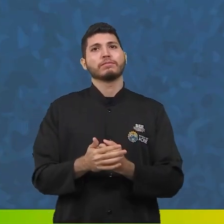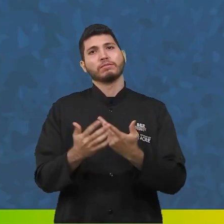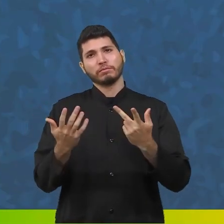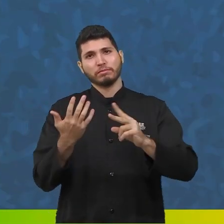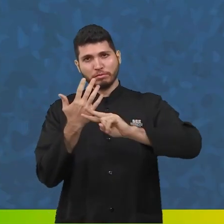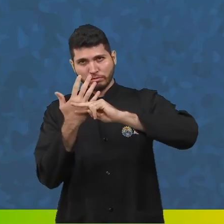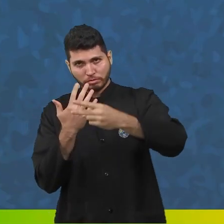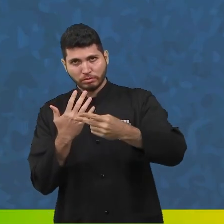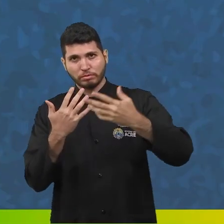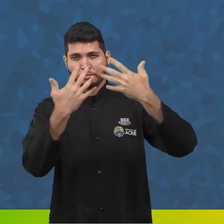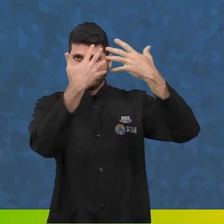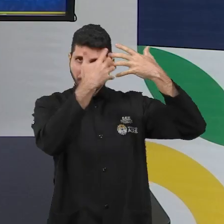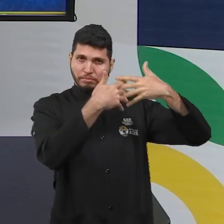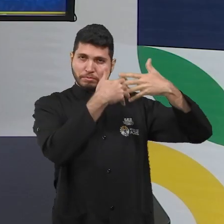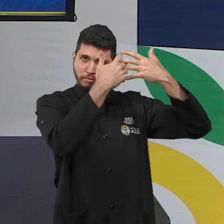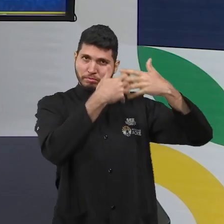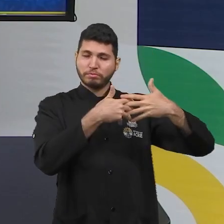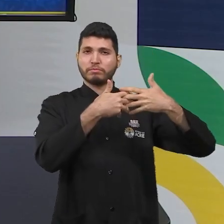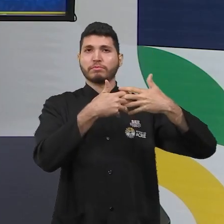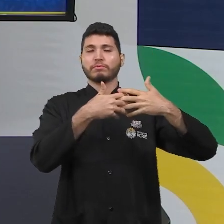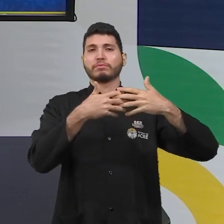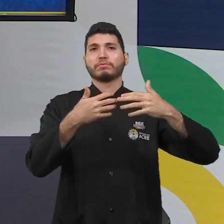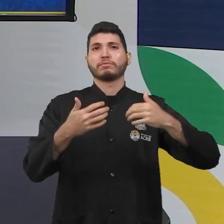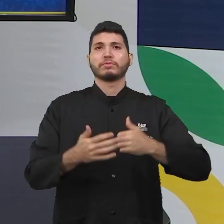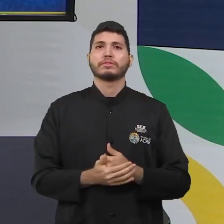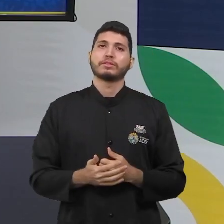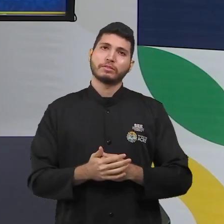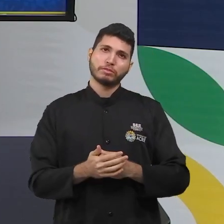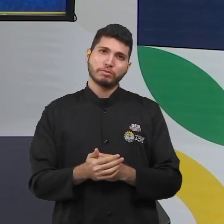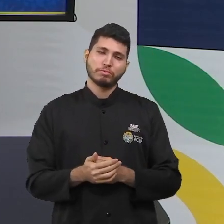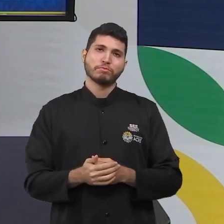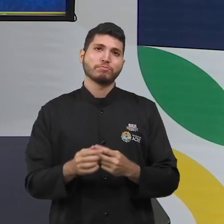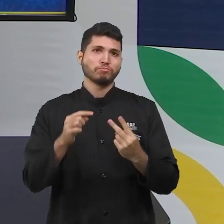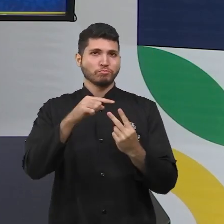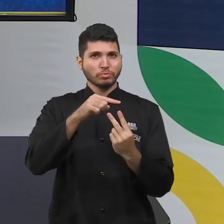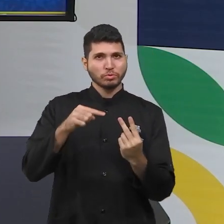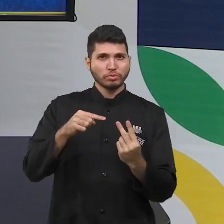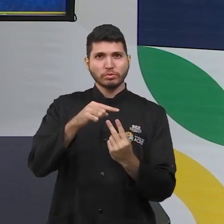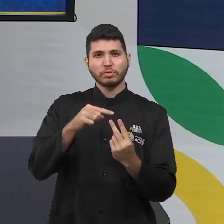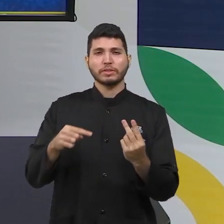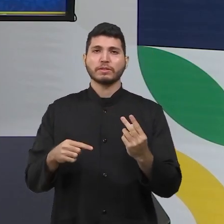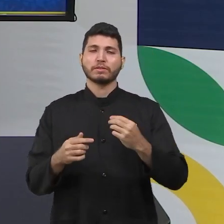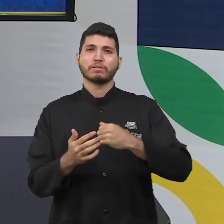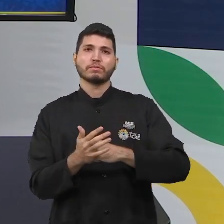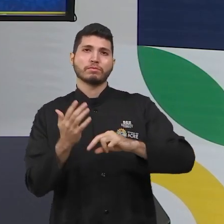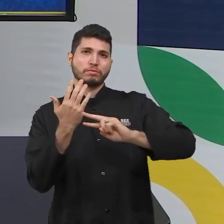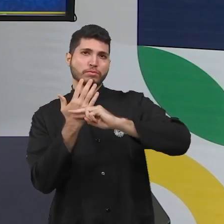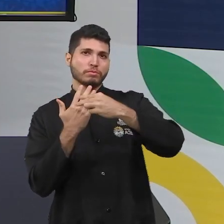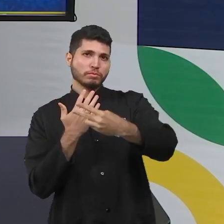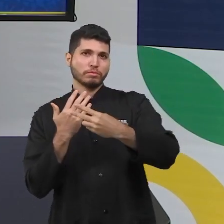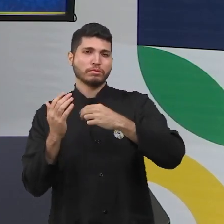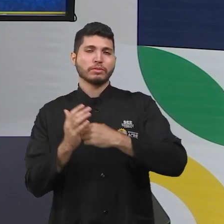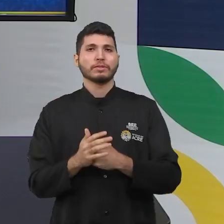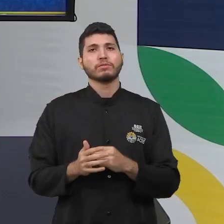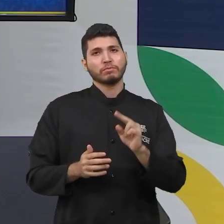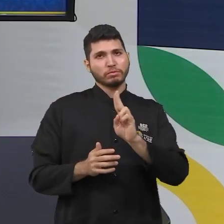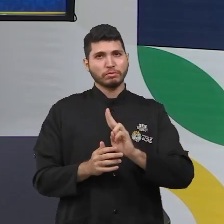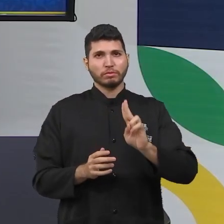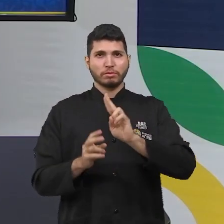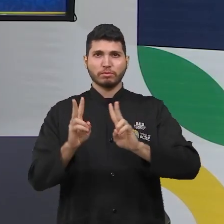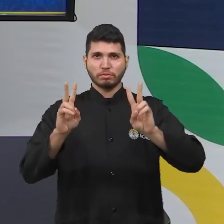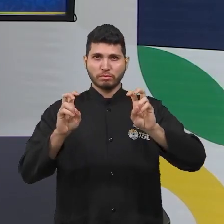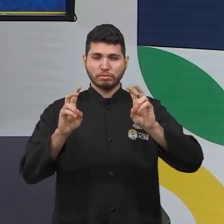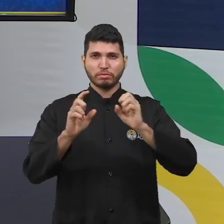questões de afinidade do público, mas também que ela traz temas sociais no